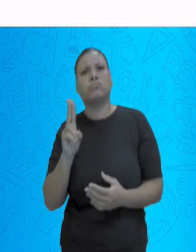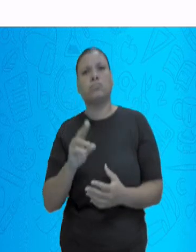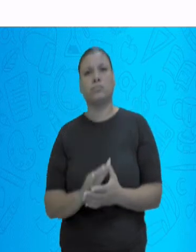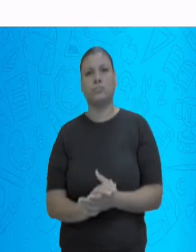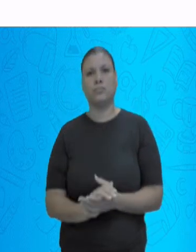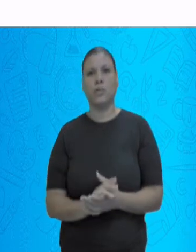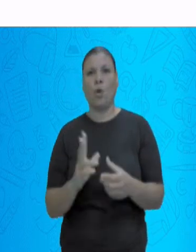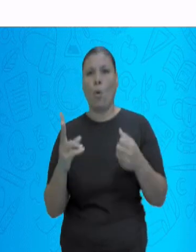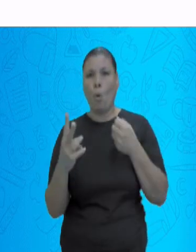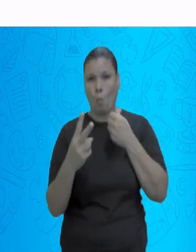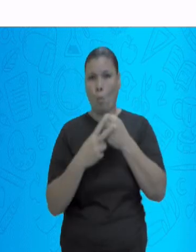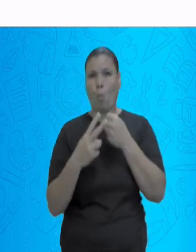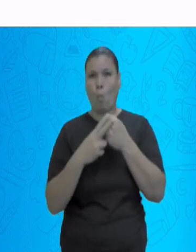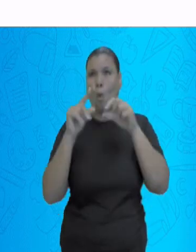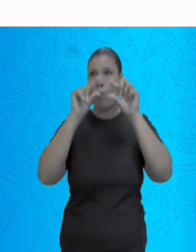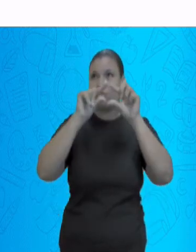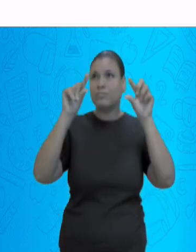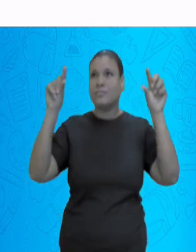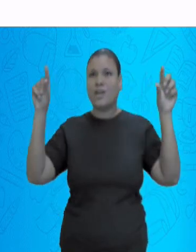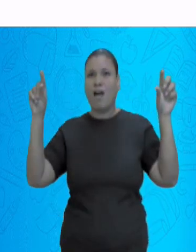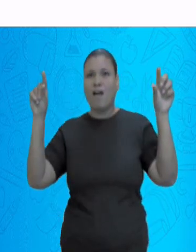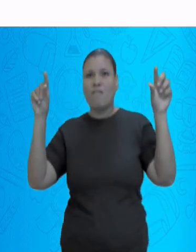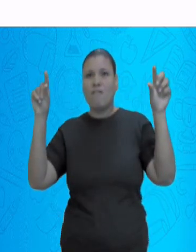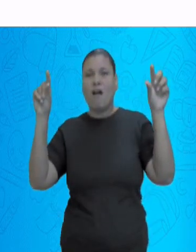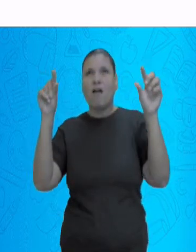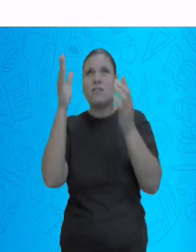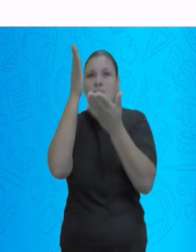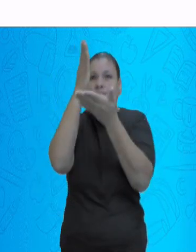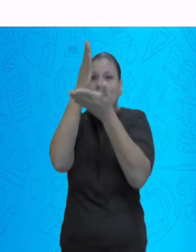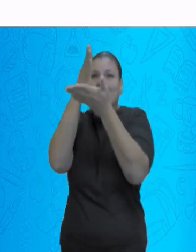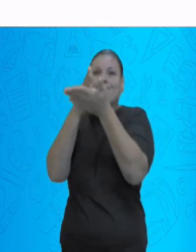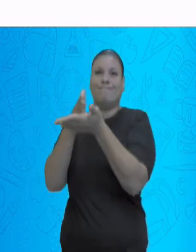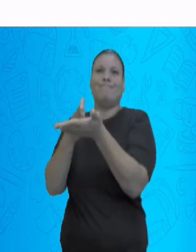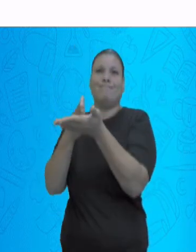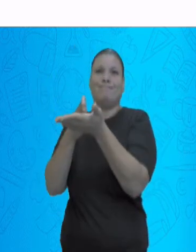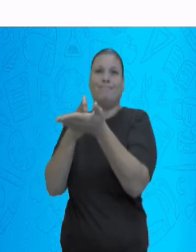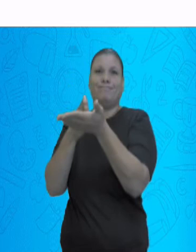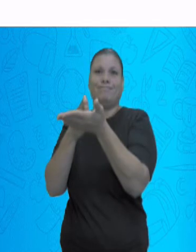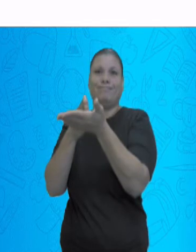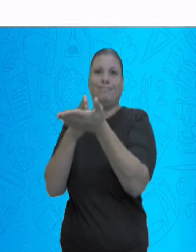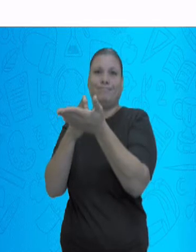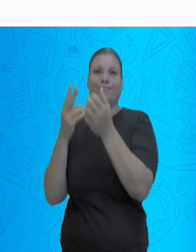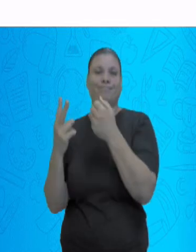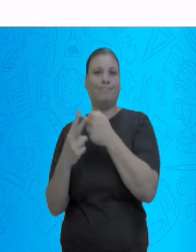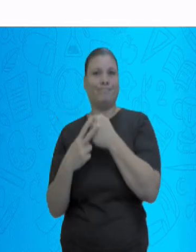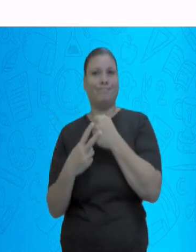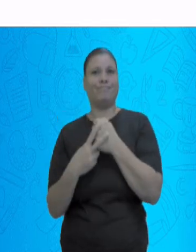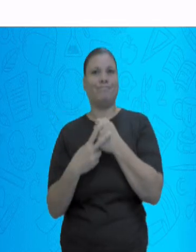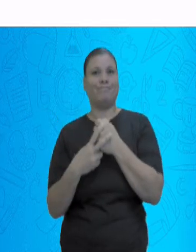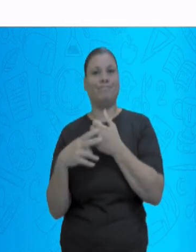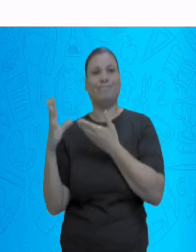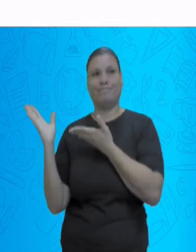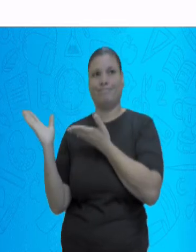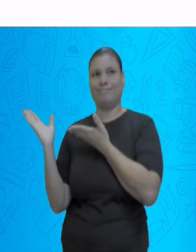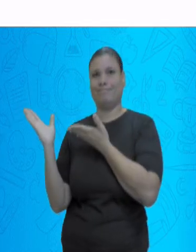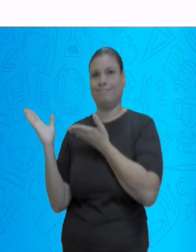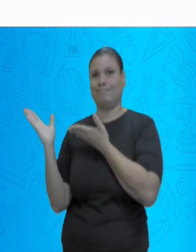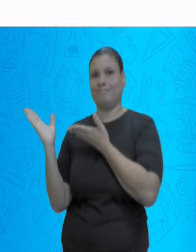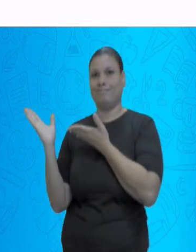Desenhar-te-ei nos meus mais profundos desejos. Pronome no meio do verbo.